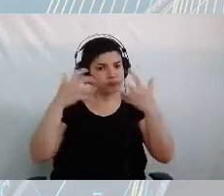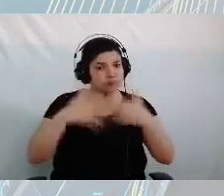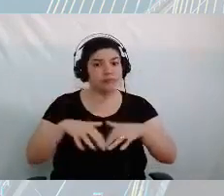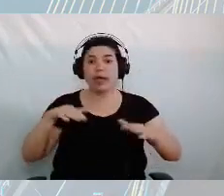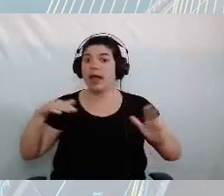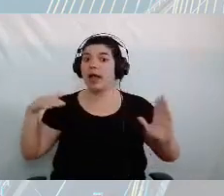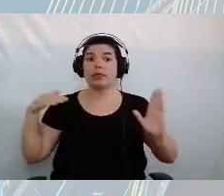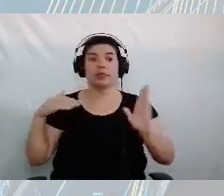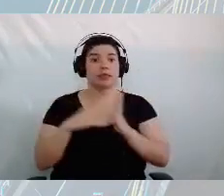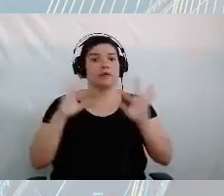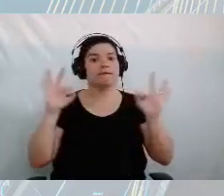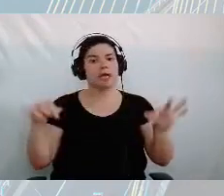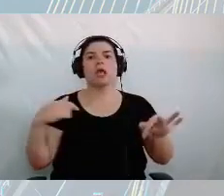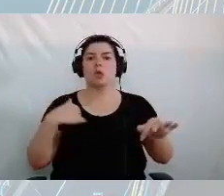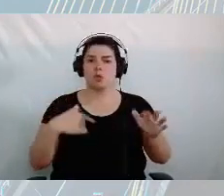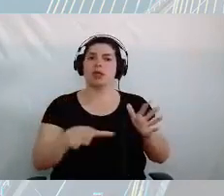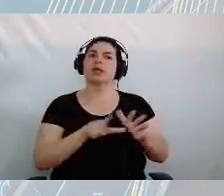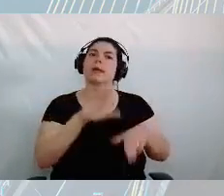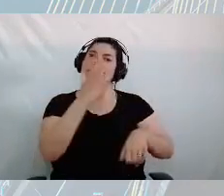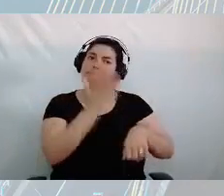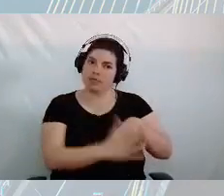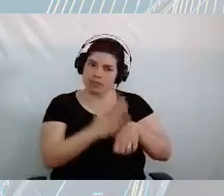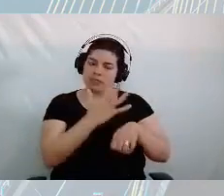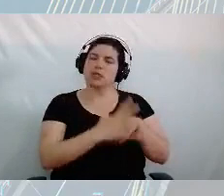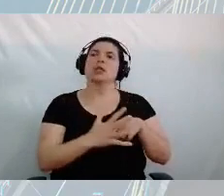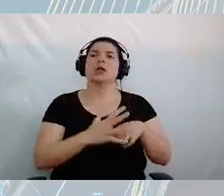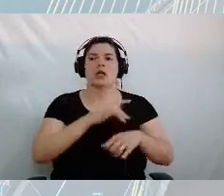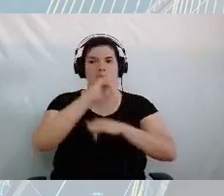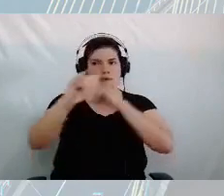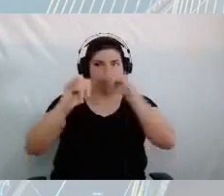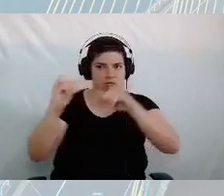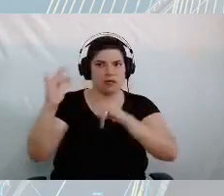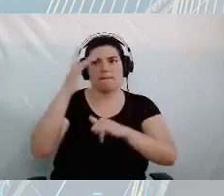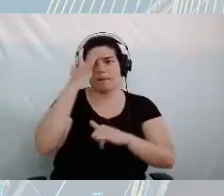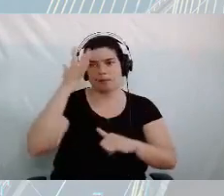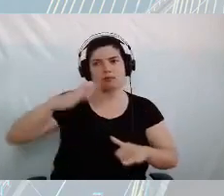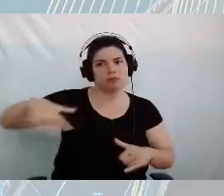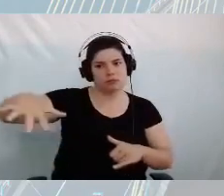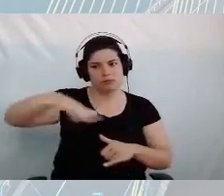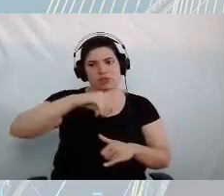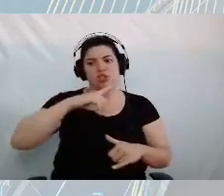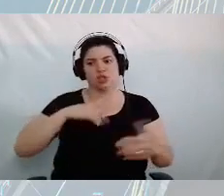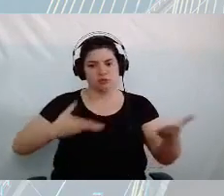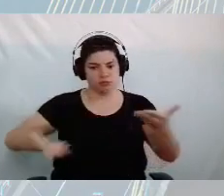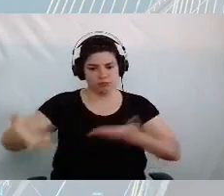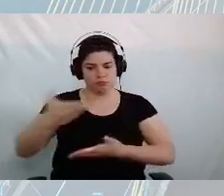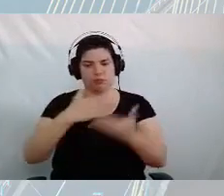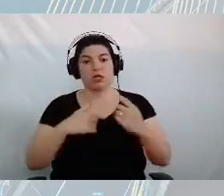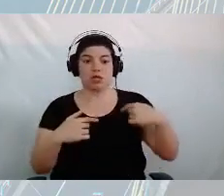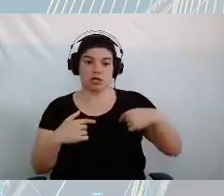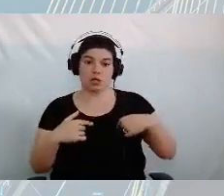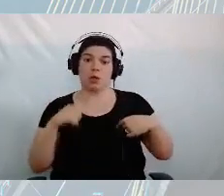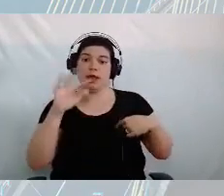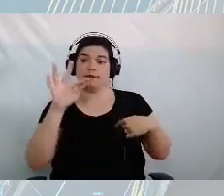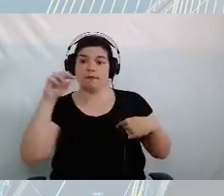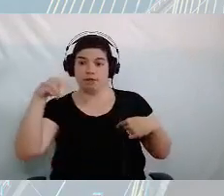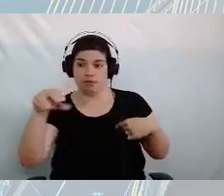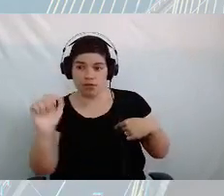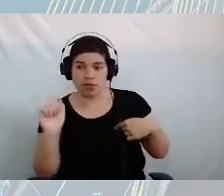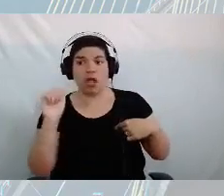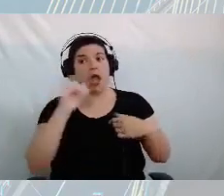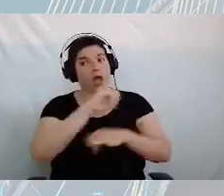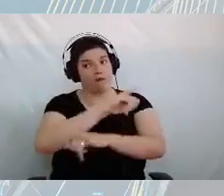me preparei, comuniquei às pessoas que estavam fazendo o meio de campo entre a mim e a FMA, falei para avisar as